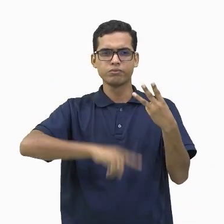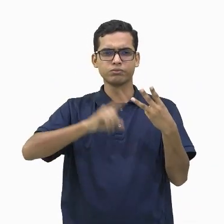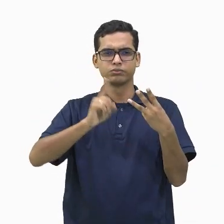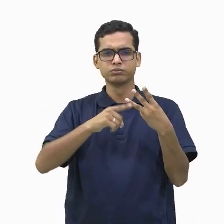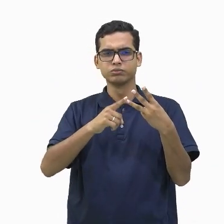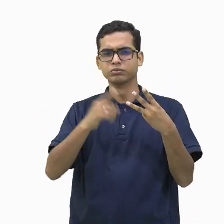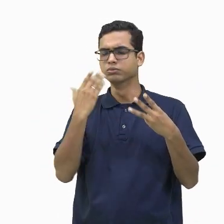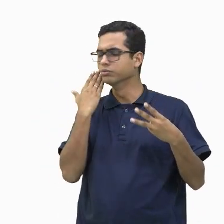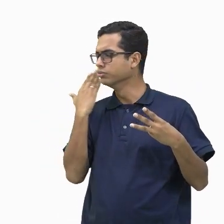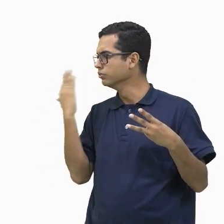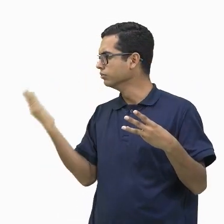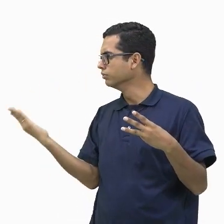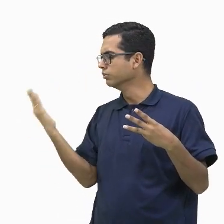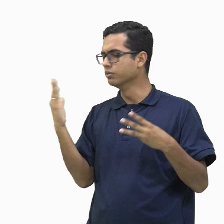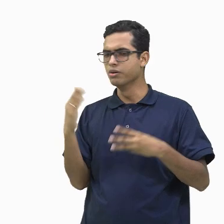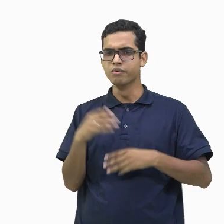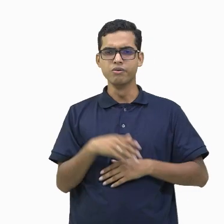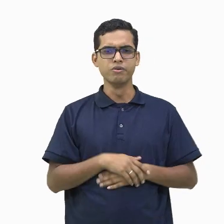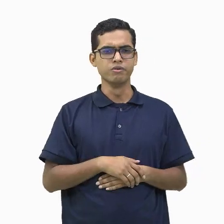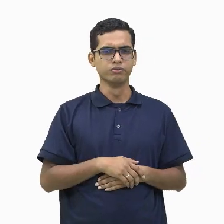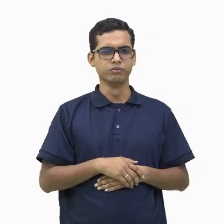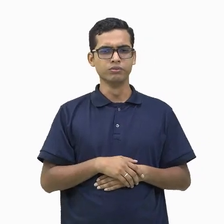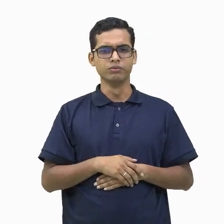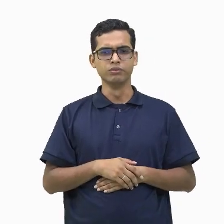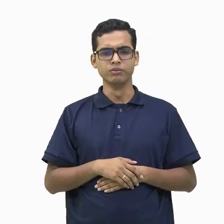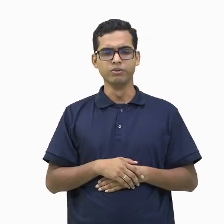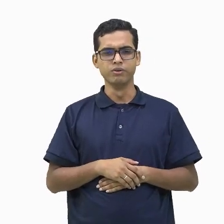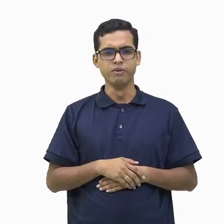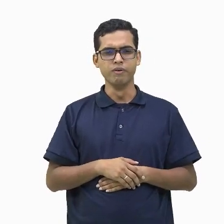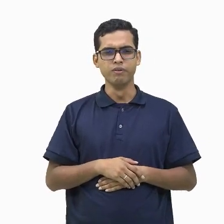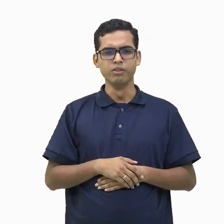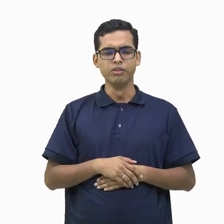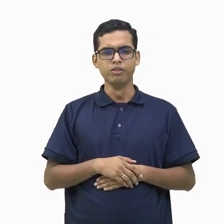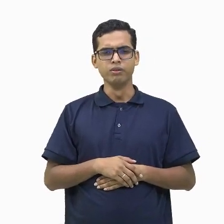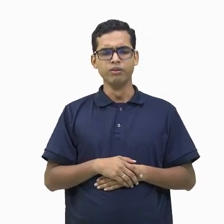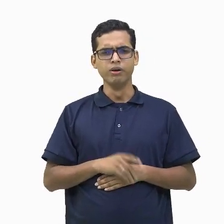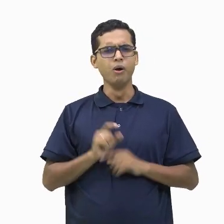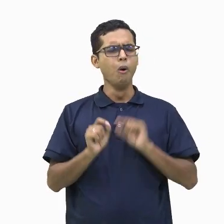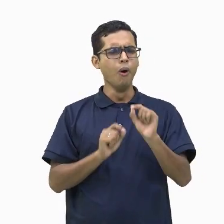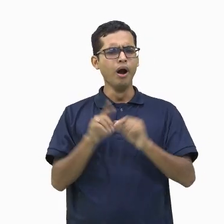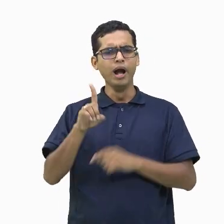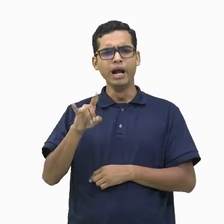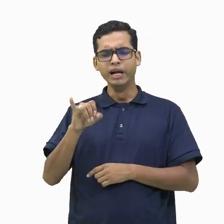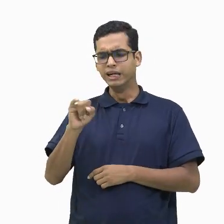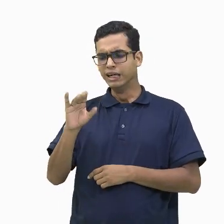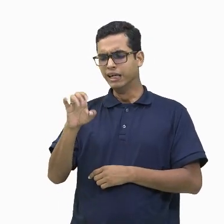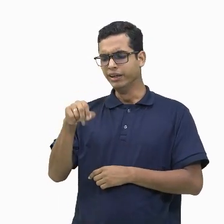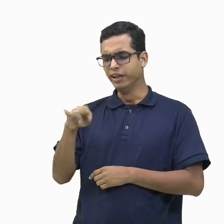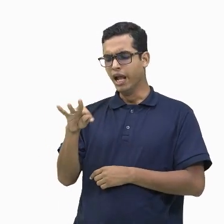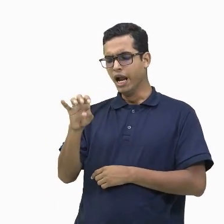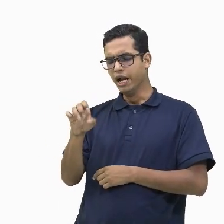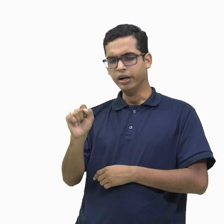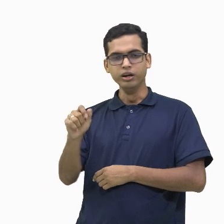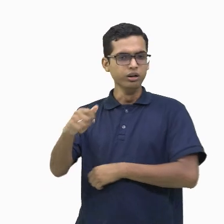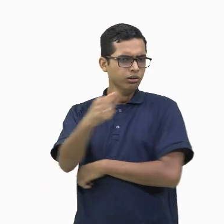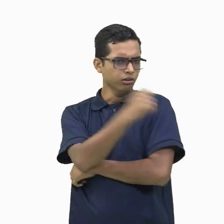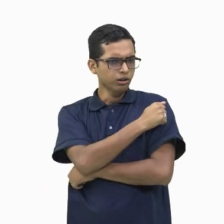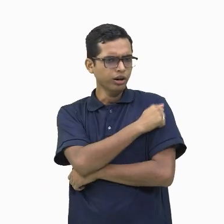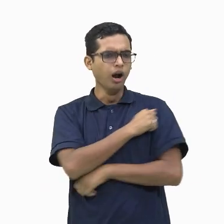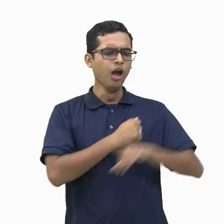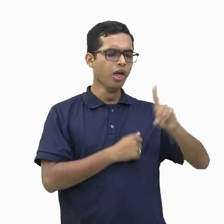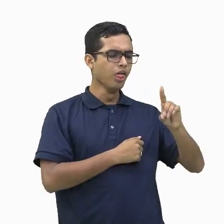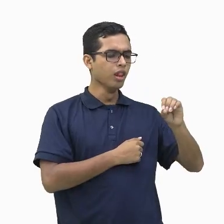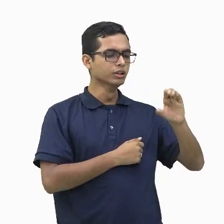discentes realizaram homenagem para o corpo docente da escola. Então aí, discentes são os alunos,